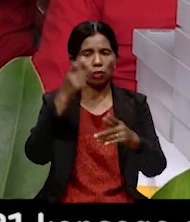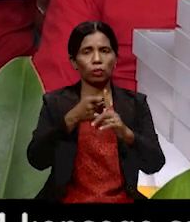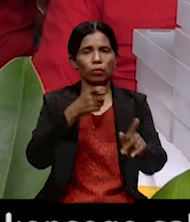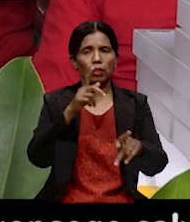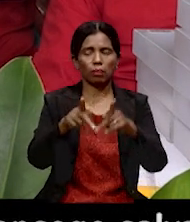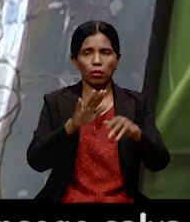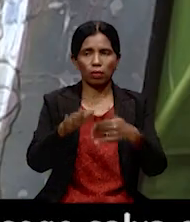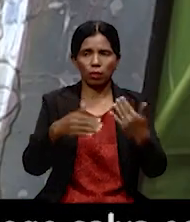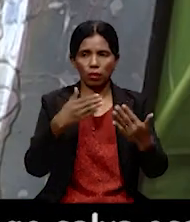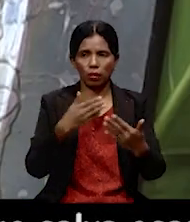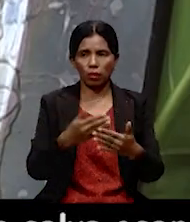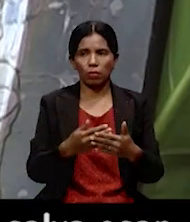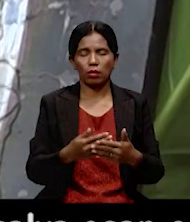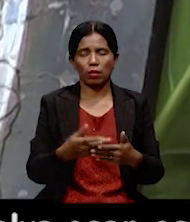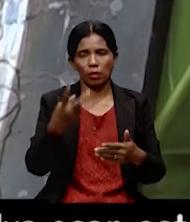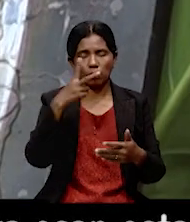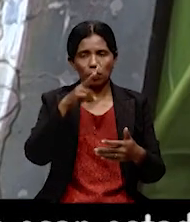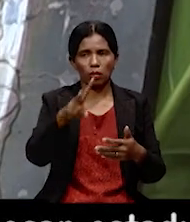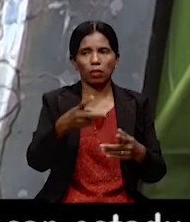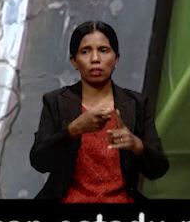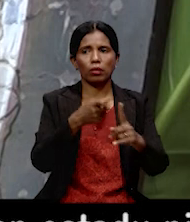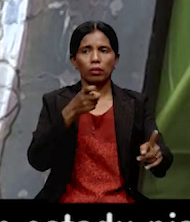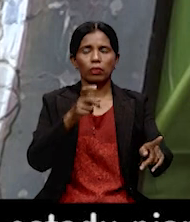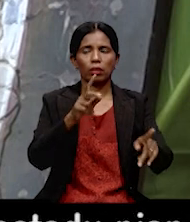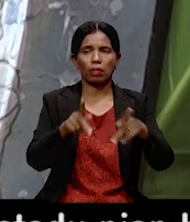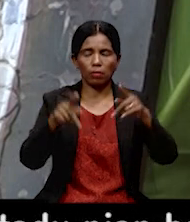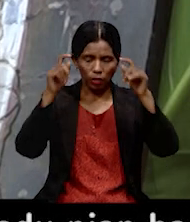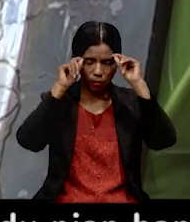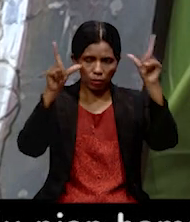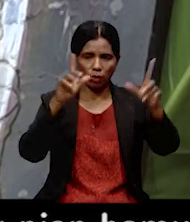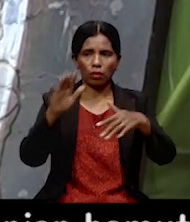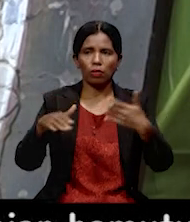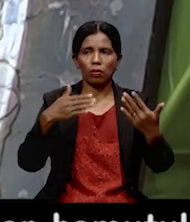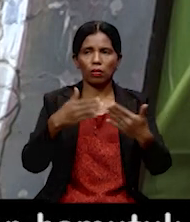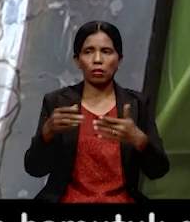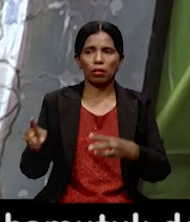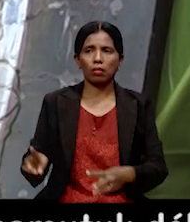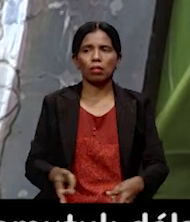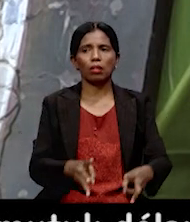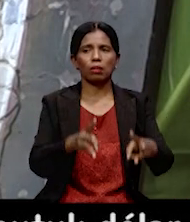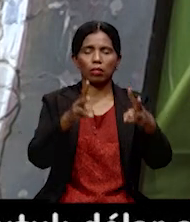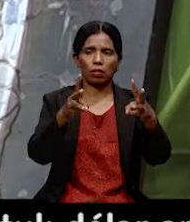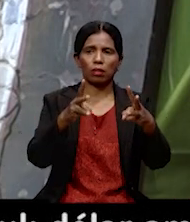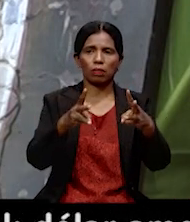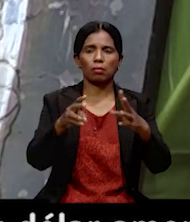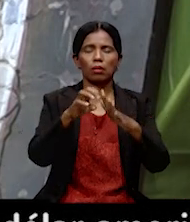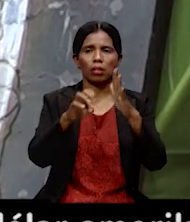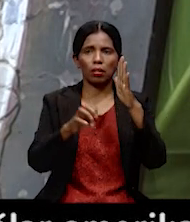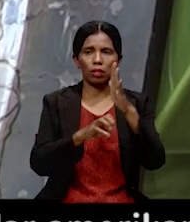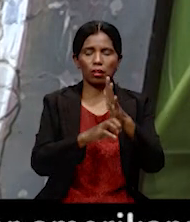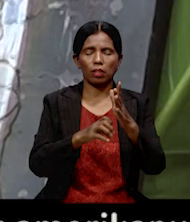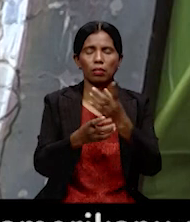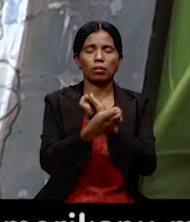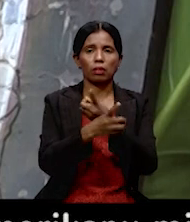não para reivindicação, ou se a sociedade de Timor não toma, e a dá-la para afirmação do Estado de Direito Democrático no